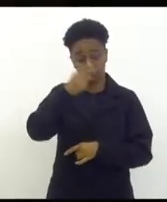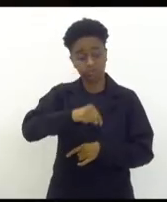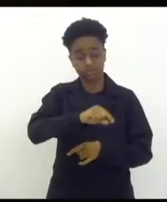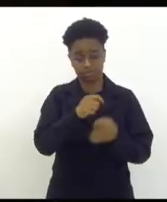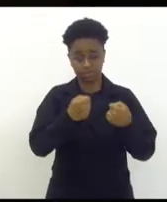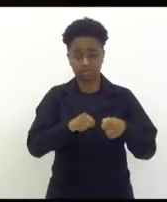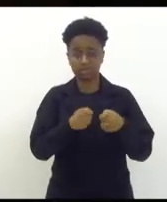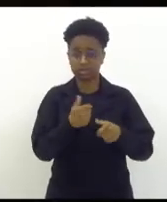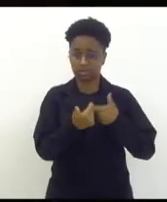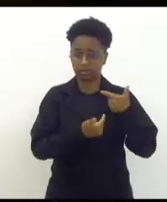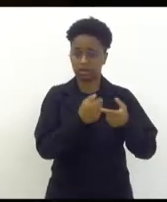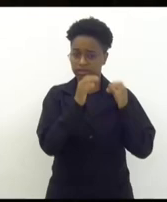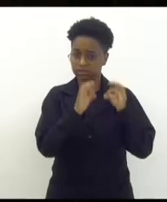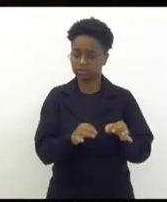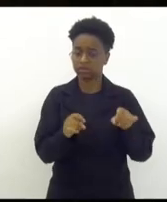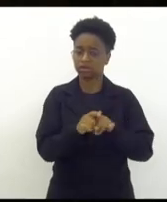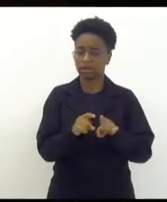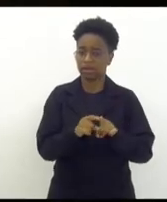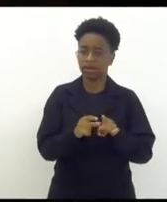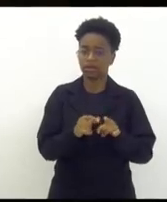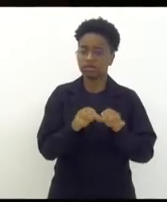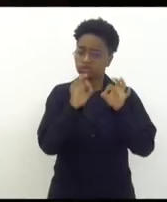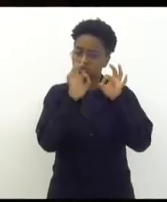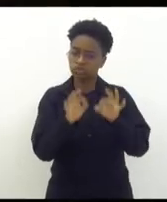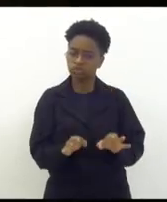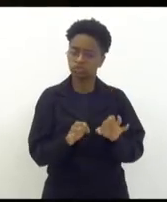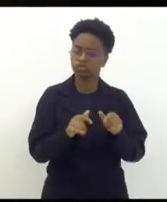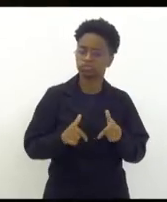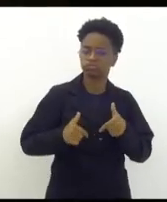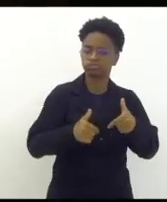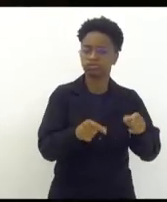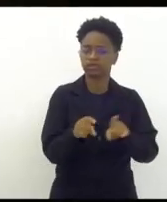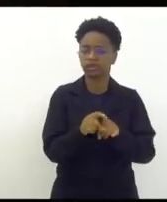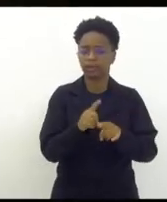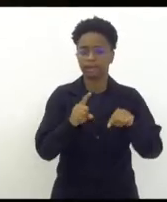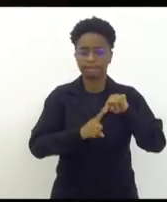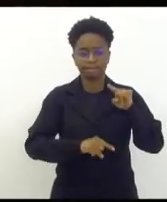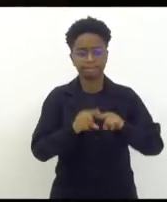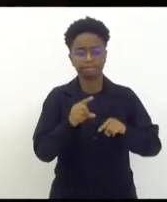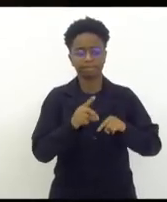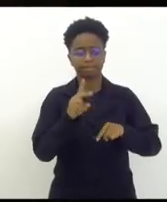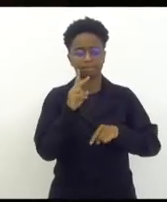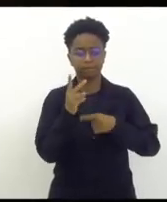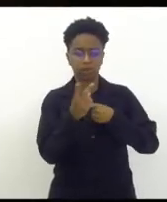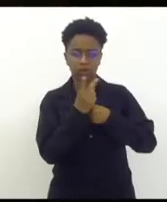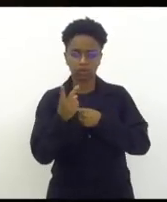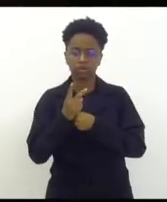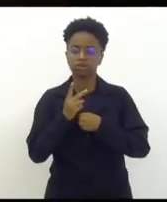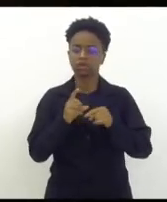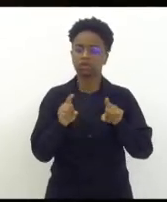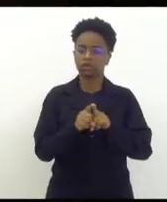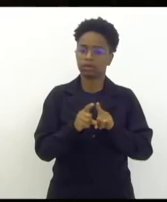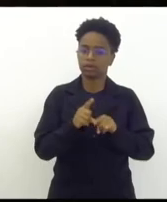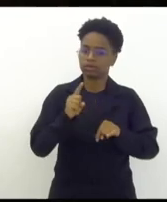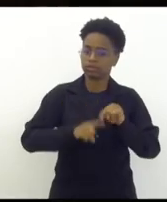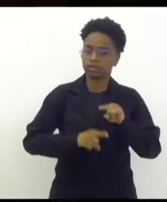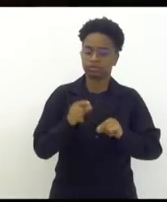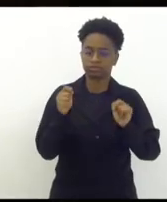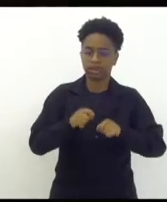decente de condições dignas de trabalho de equipamentos de proteção individual de equipamentos para poder